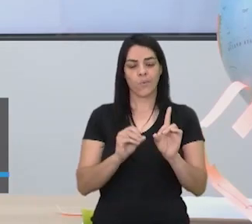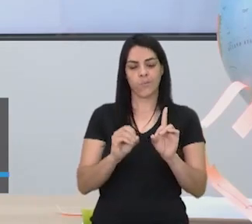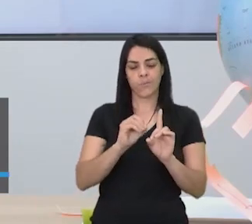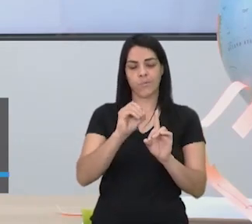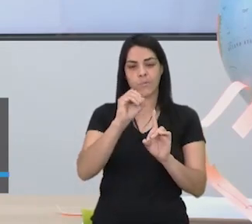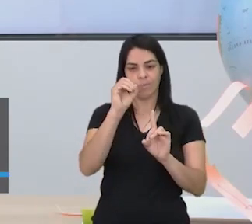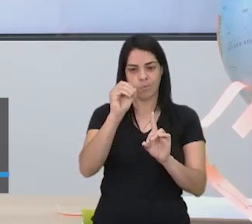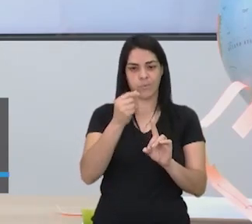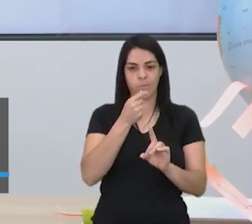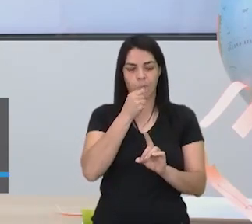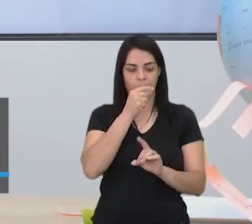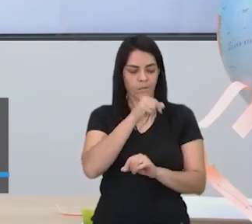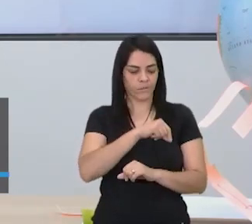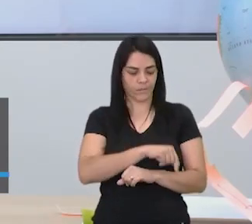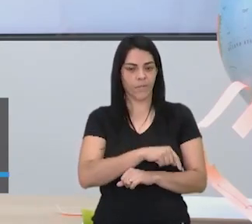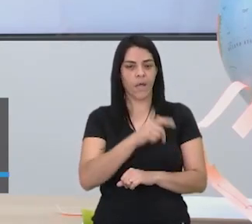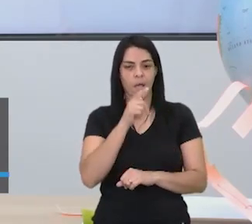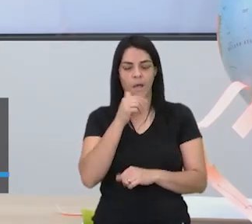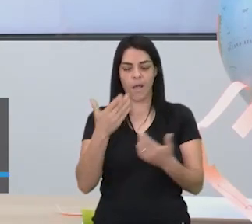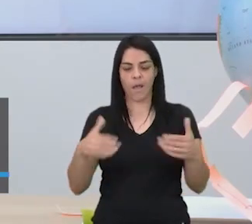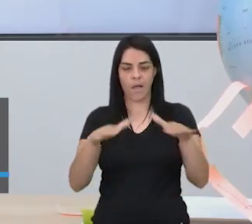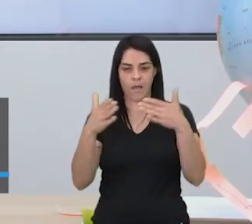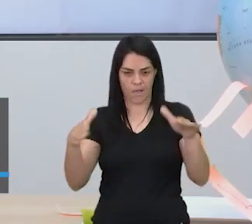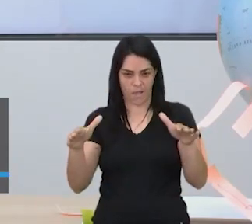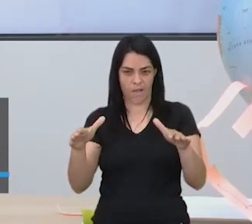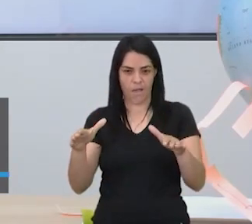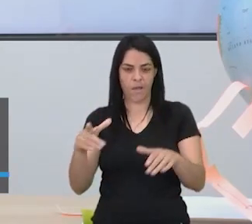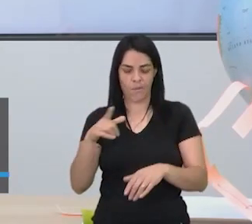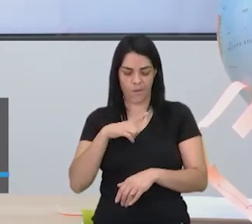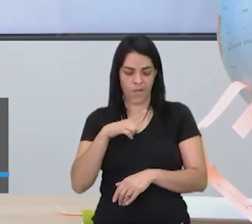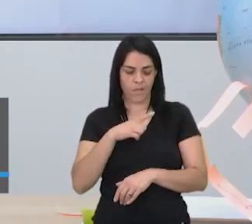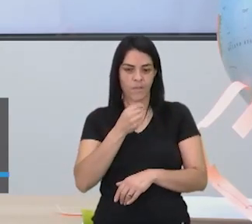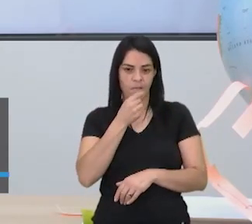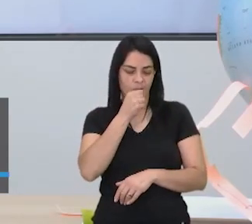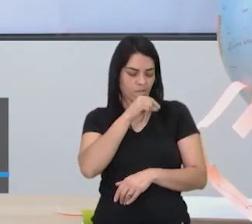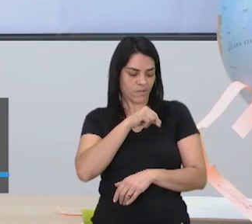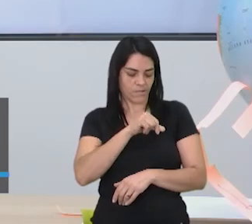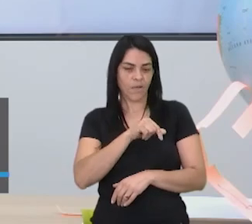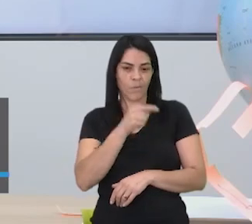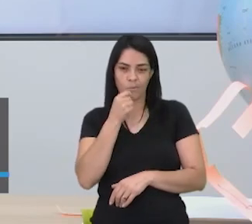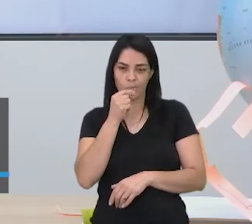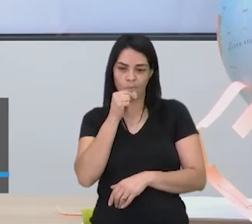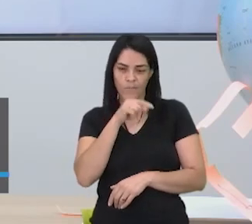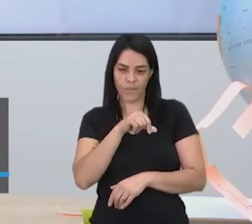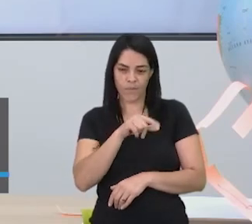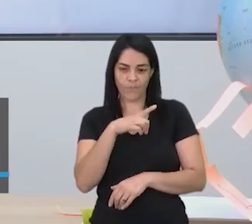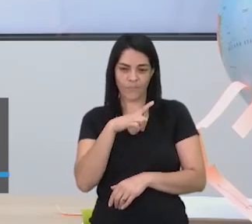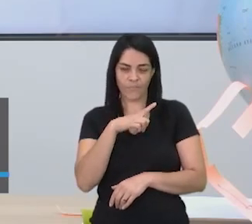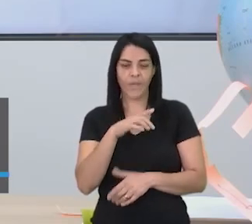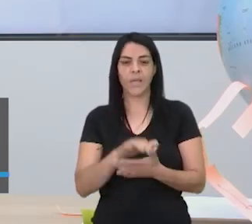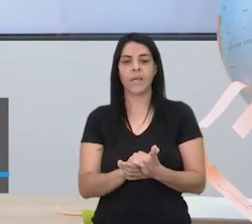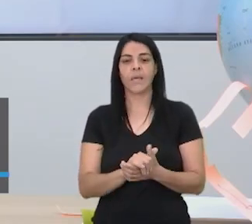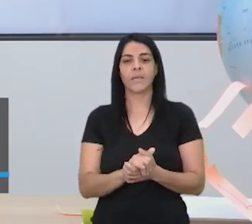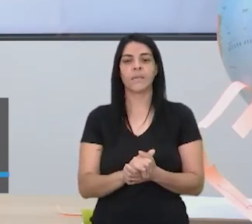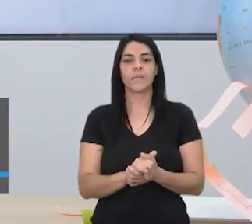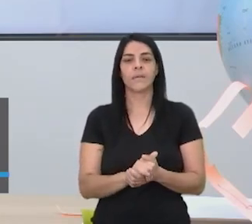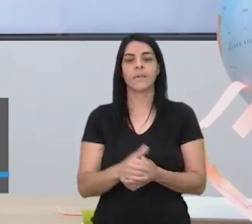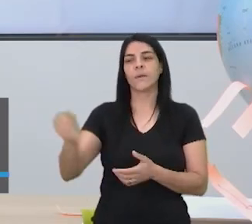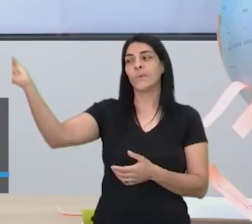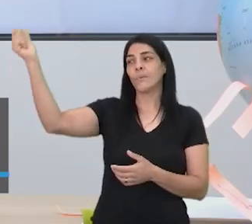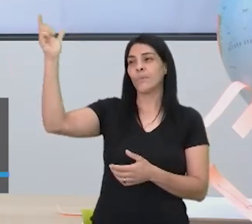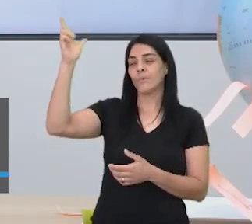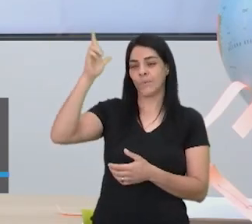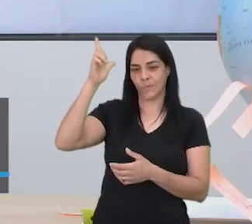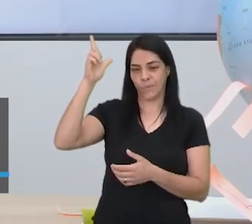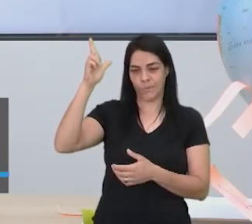Então, a gente sabe que a água do mar, ela é salobra, né? Ela tem sal ali dissolvido, e aí como a irradiação do sol nas